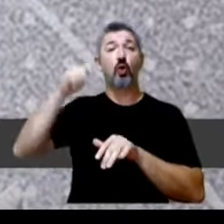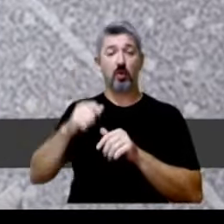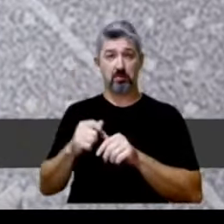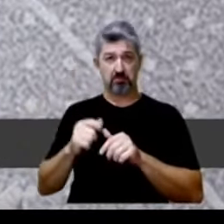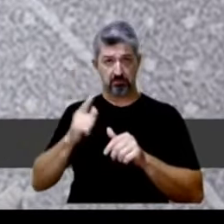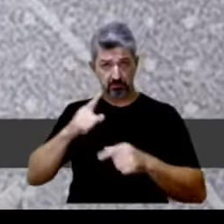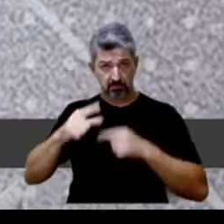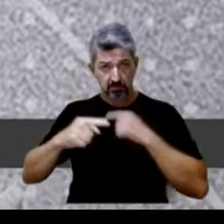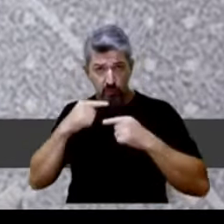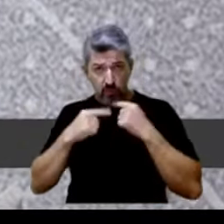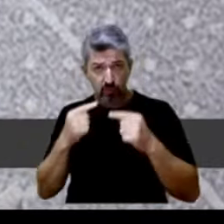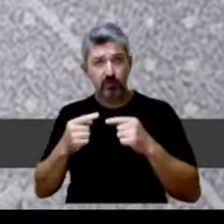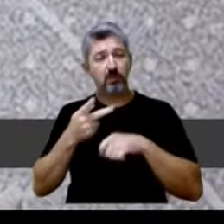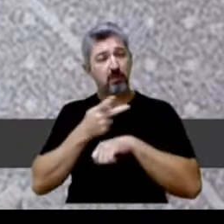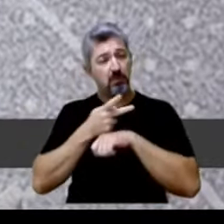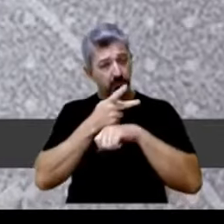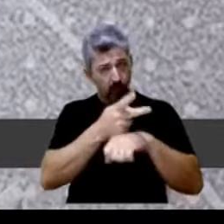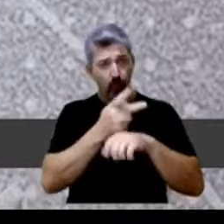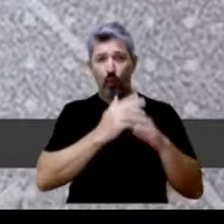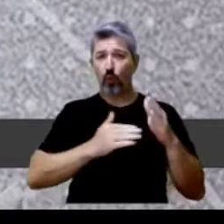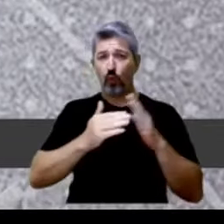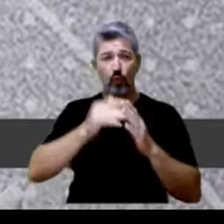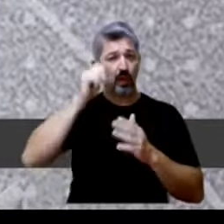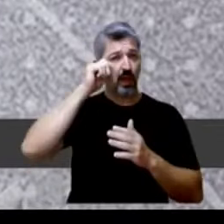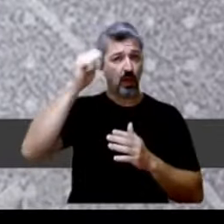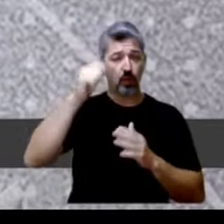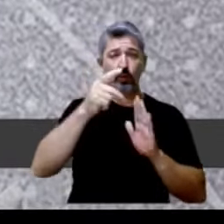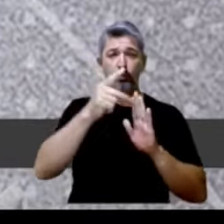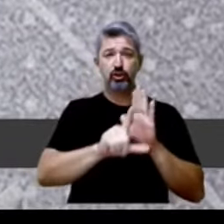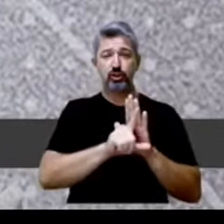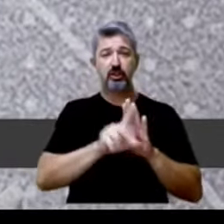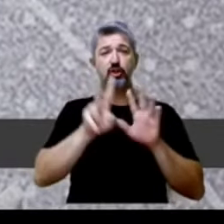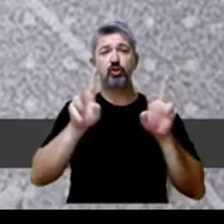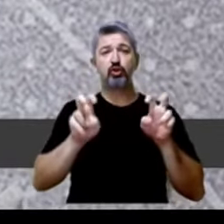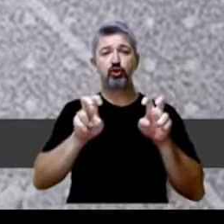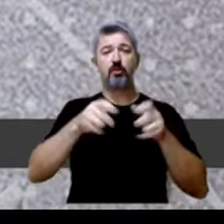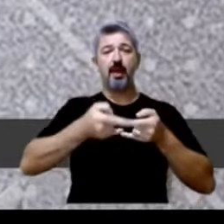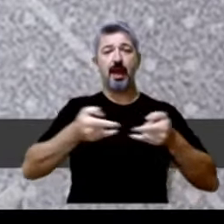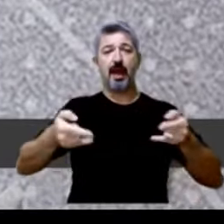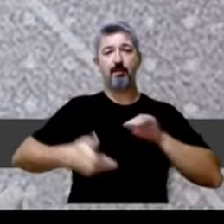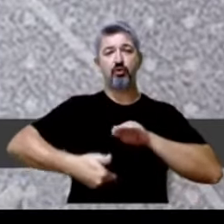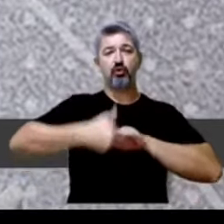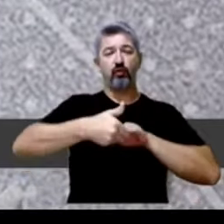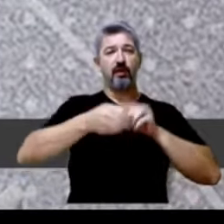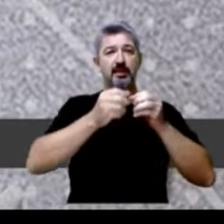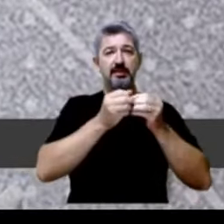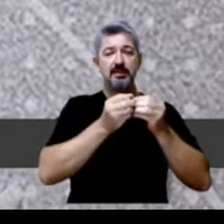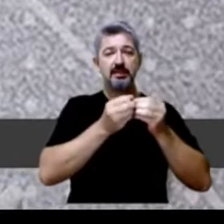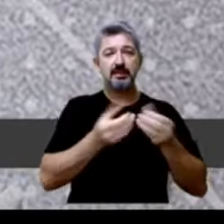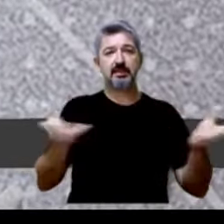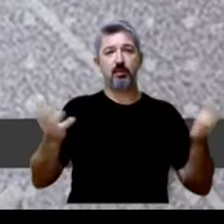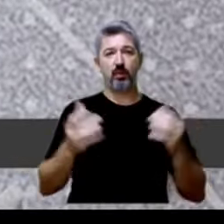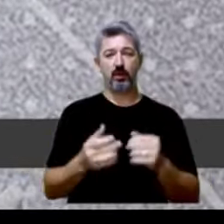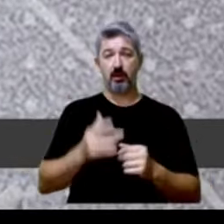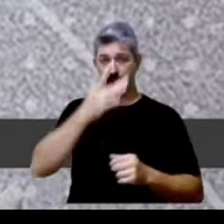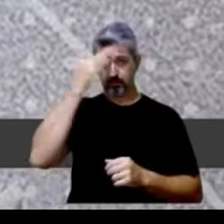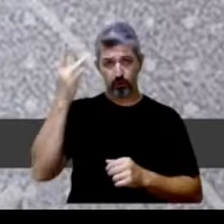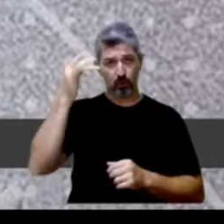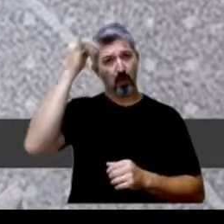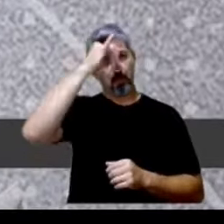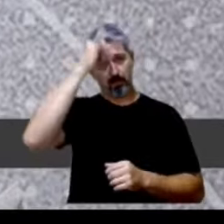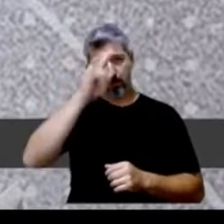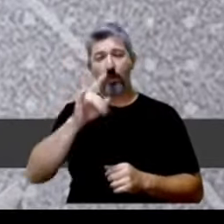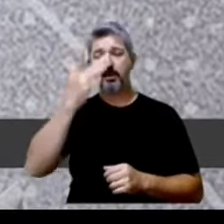dúvida, pergunta. procura todos os autores da lei de distribuição de absorventes. As pessoas não são bobas, elas estão acompanhando e elas sabem